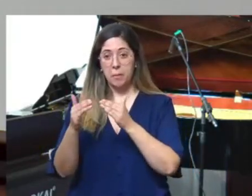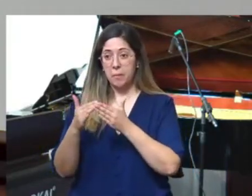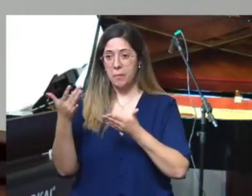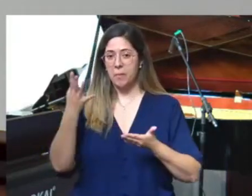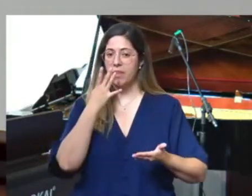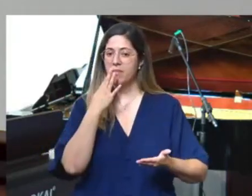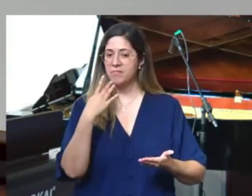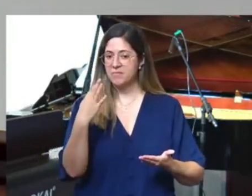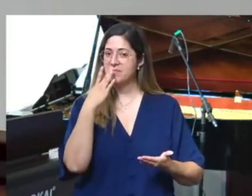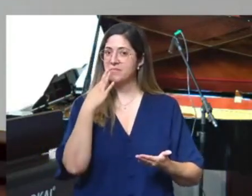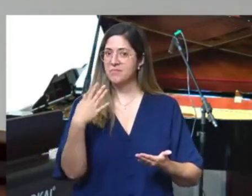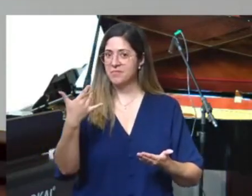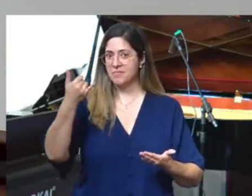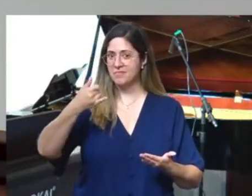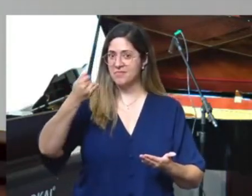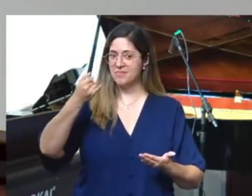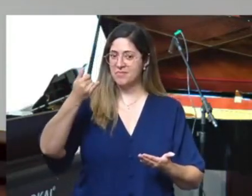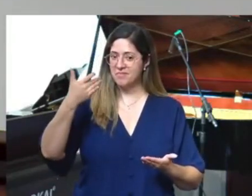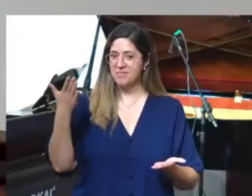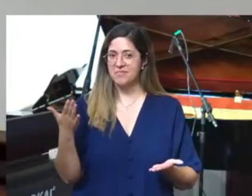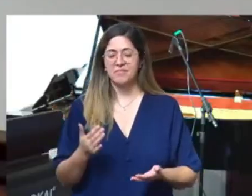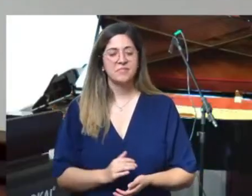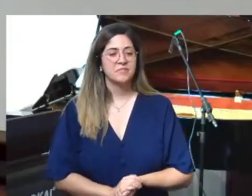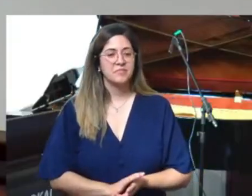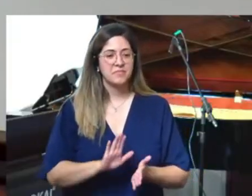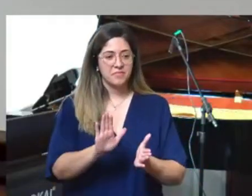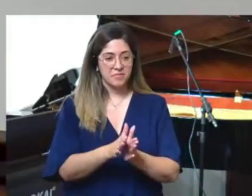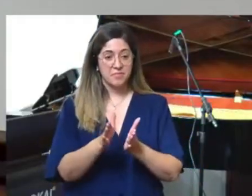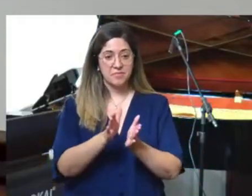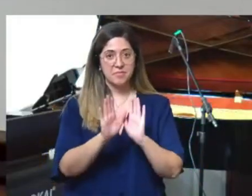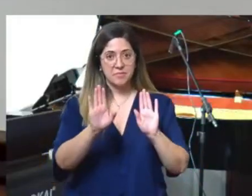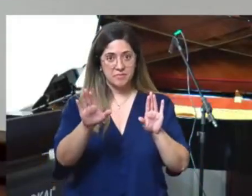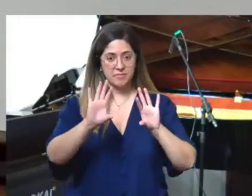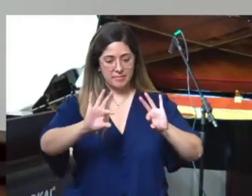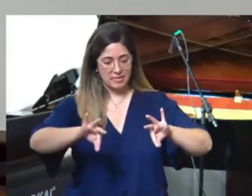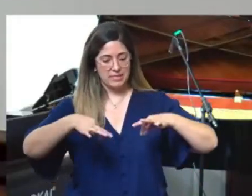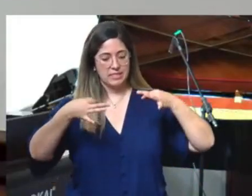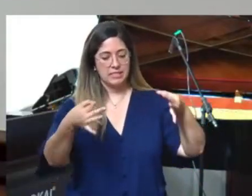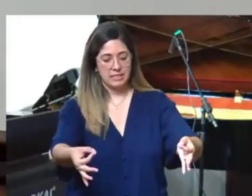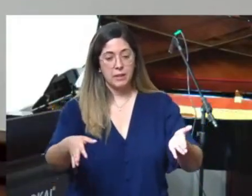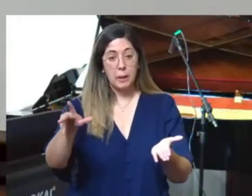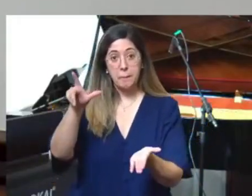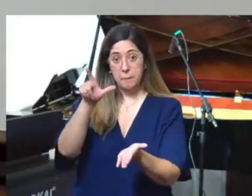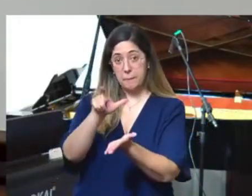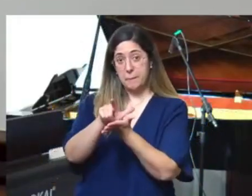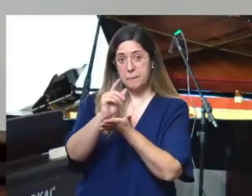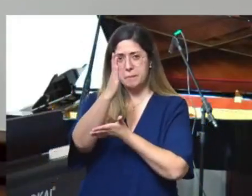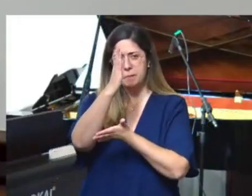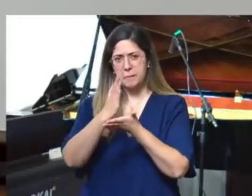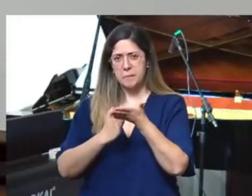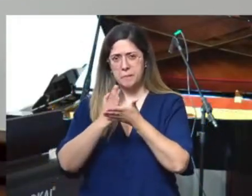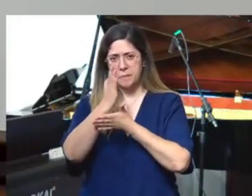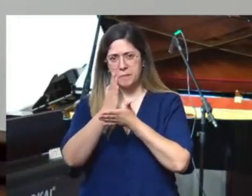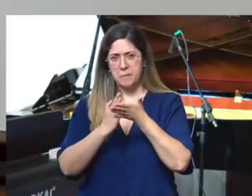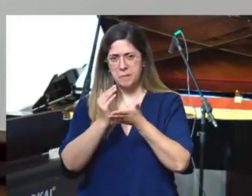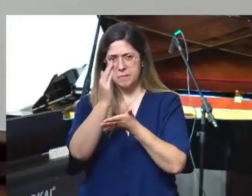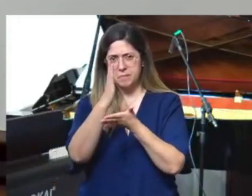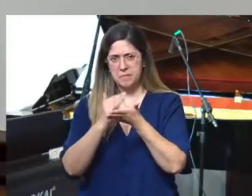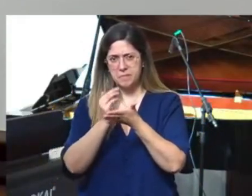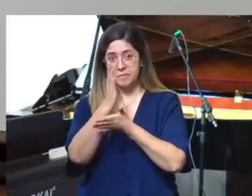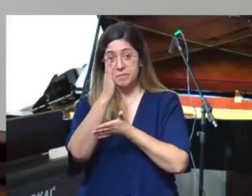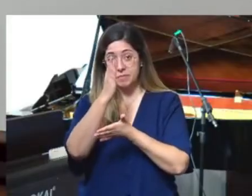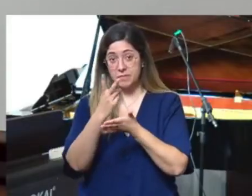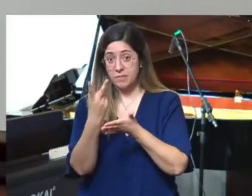manhã. Então, no verso da página, divida em duas partes. Do